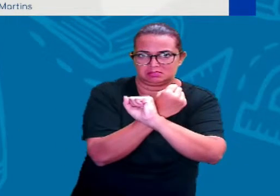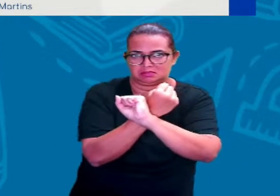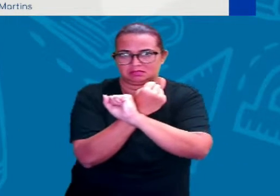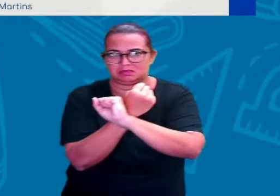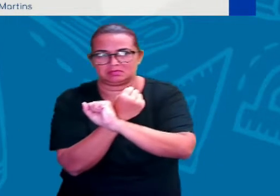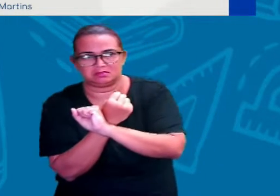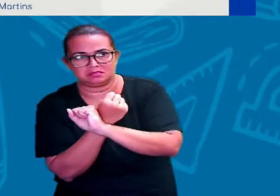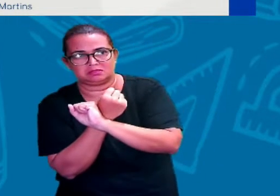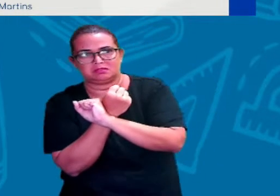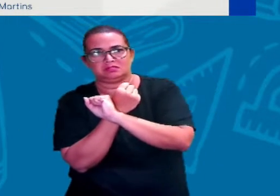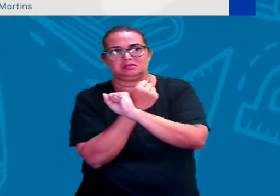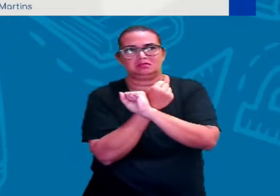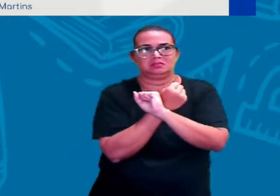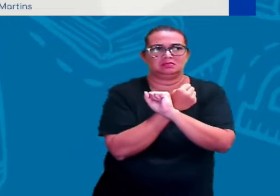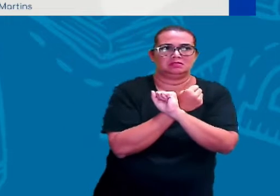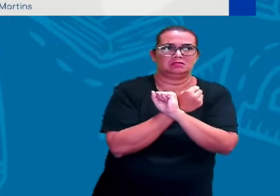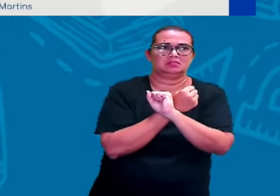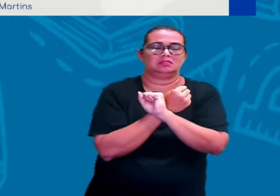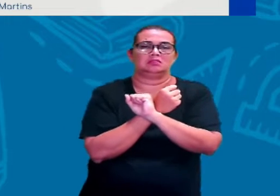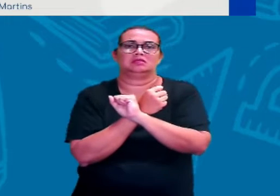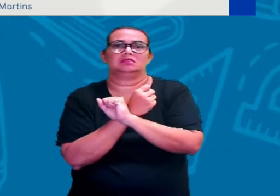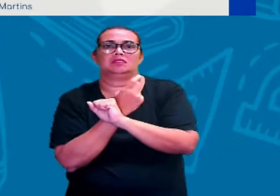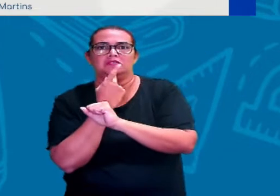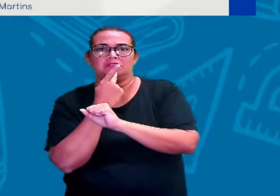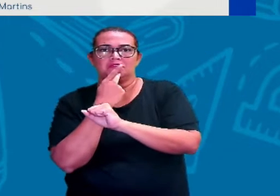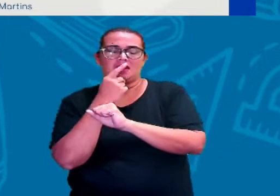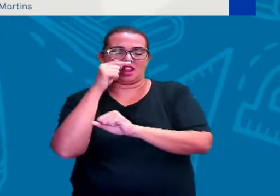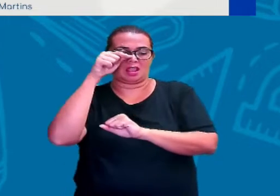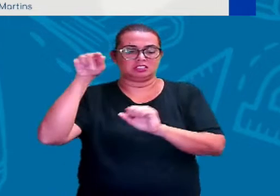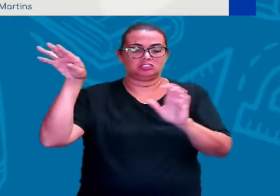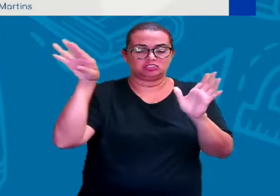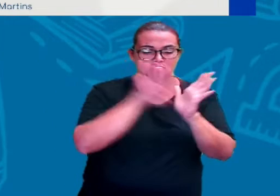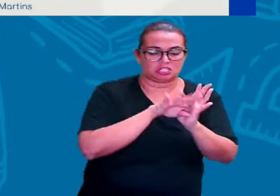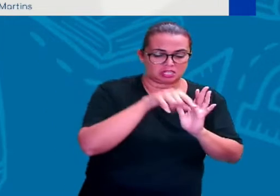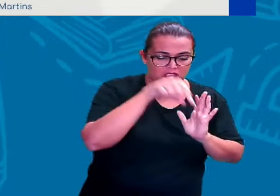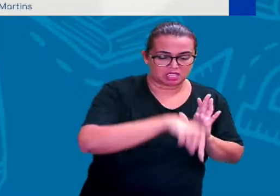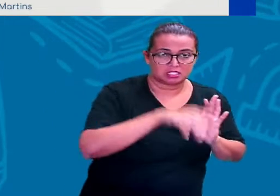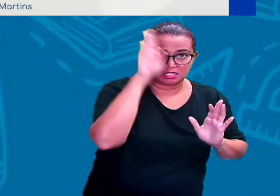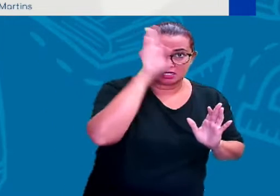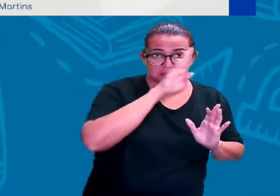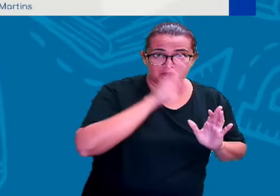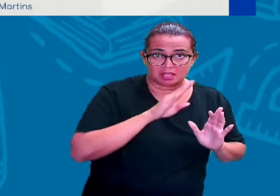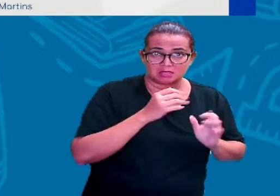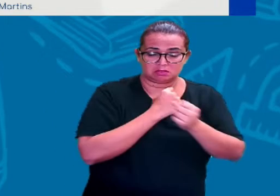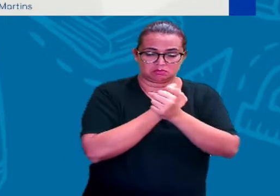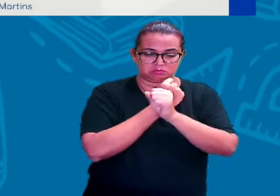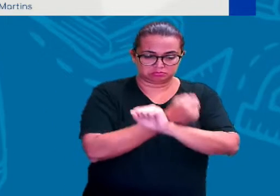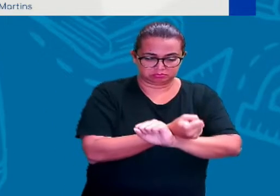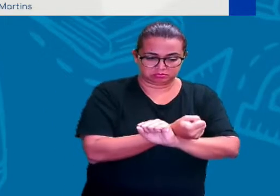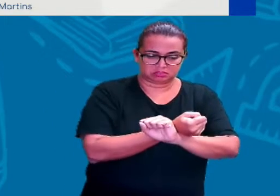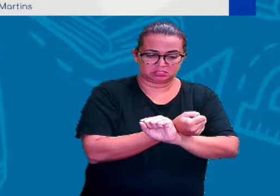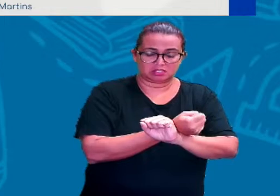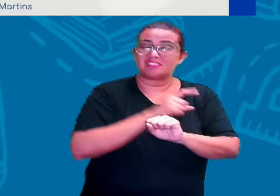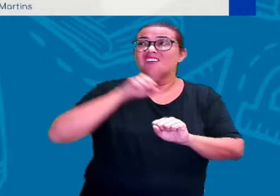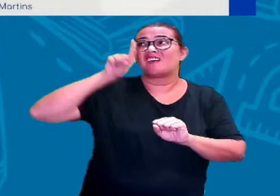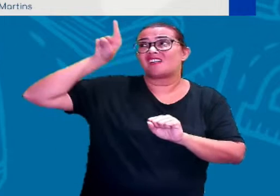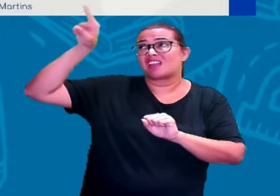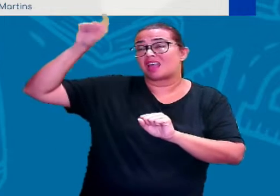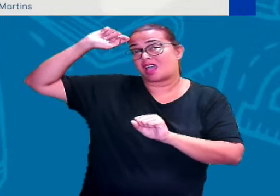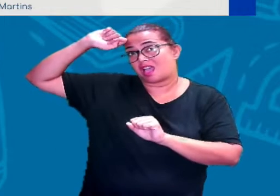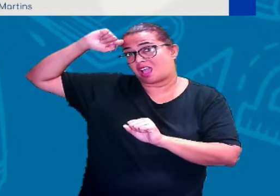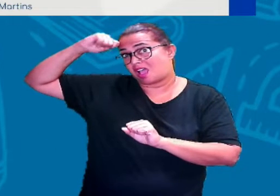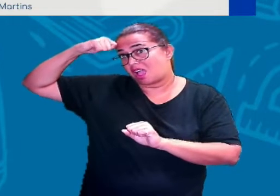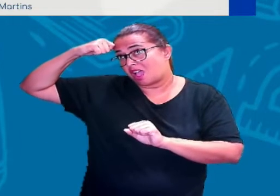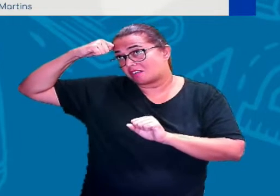de escravos, né? Como se lá na África, no continente africano, que também é uma coisa que a gente precisa aprender, né? A África